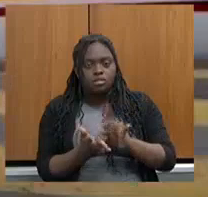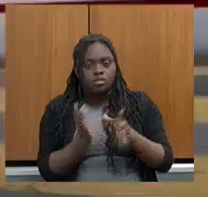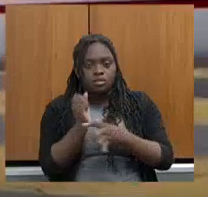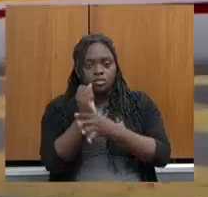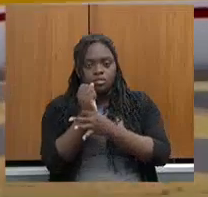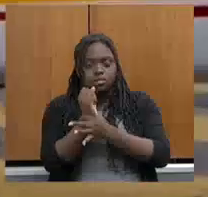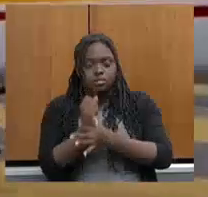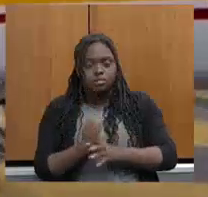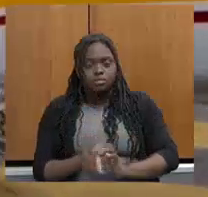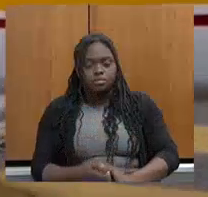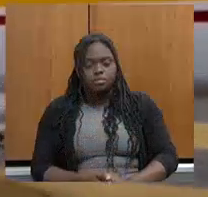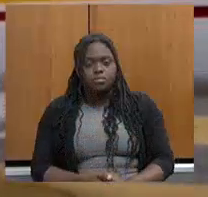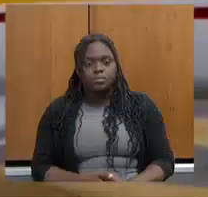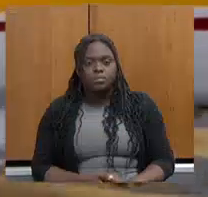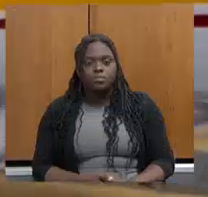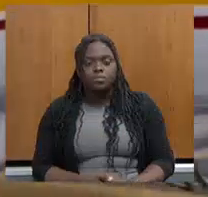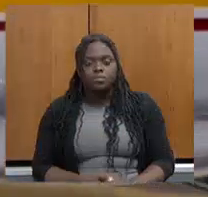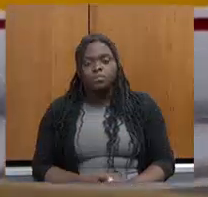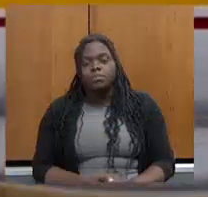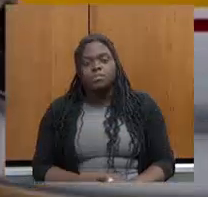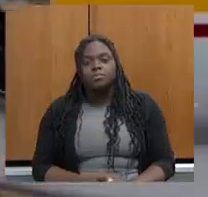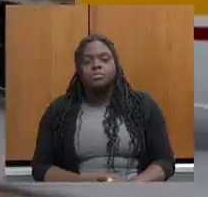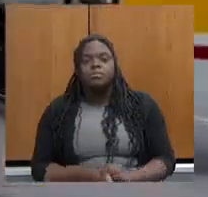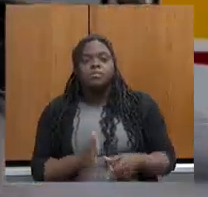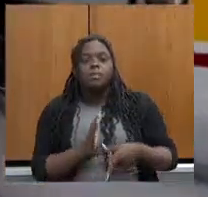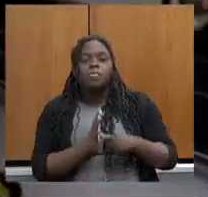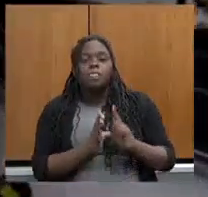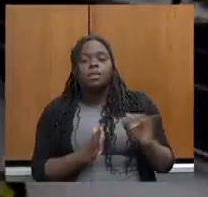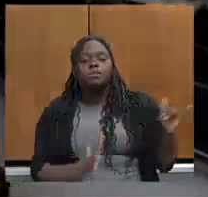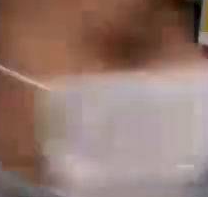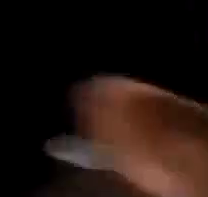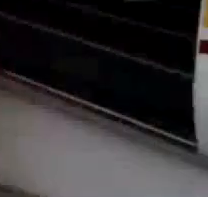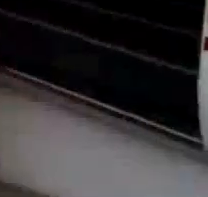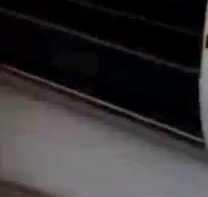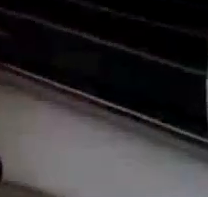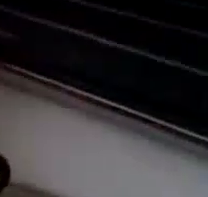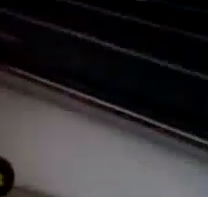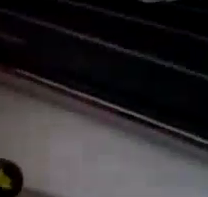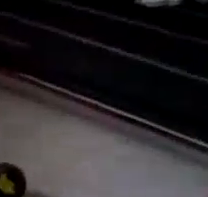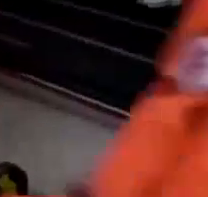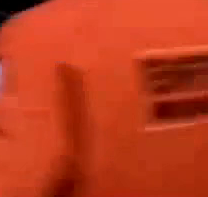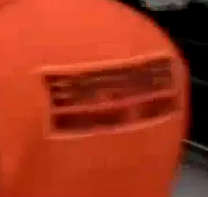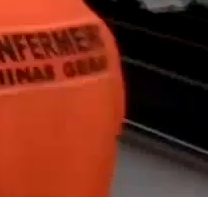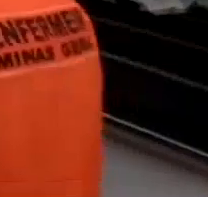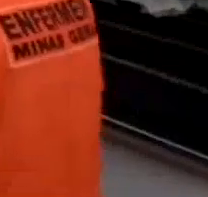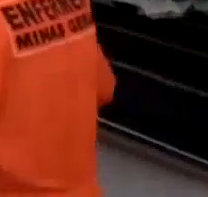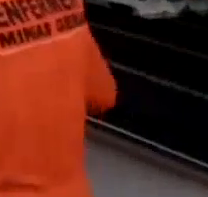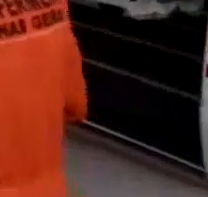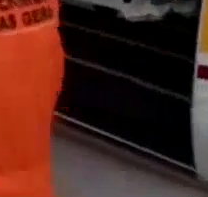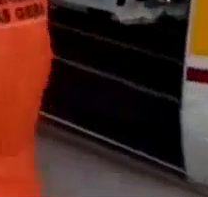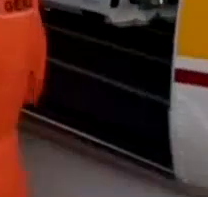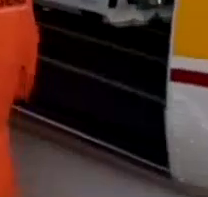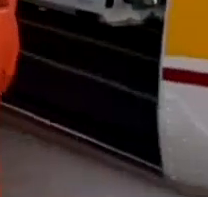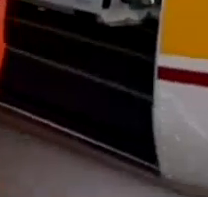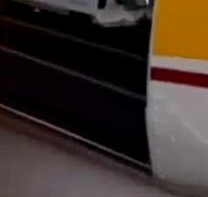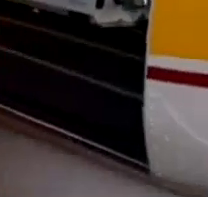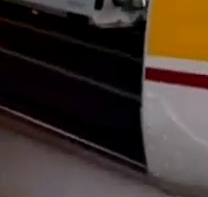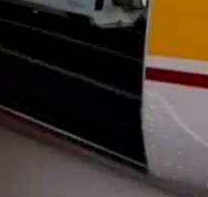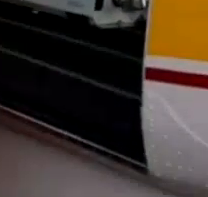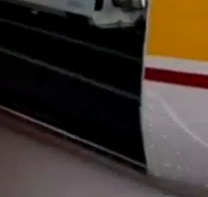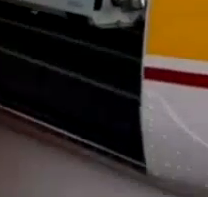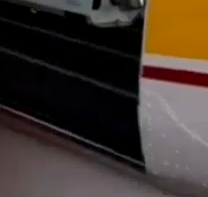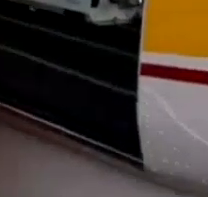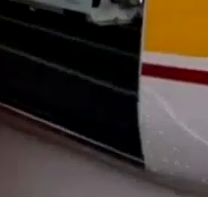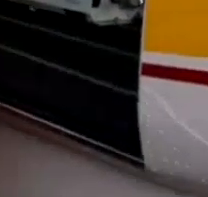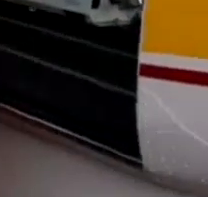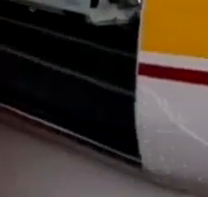antes de marcar aeronave equipada para esse tipo de transporte o médico responsável pontuou os